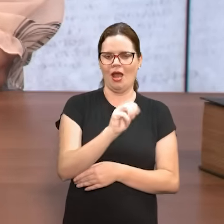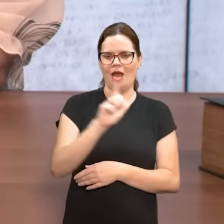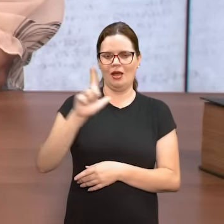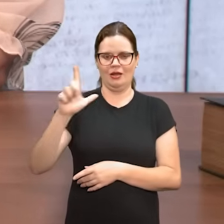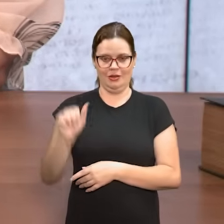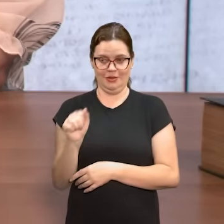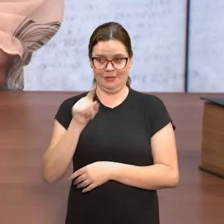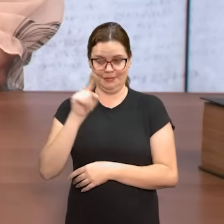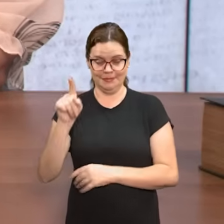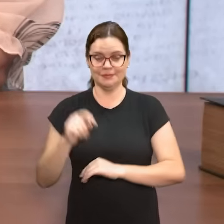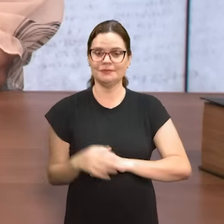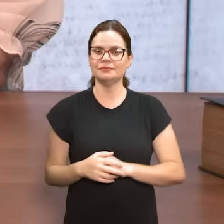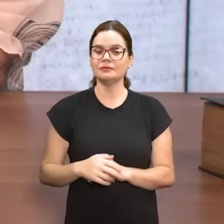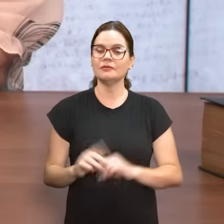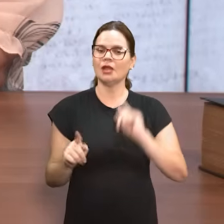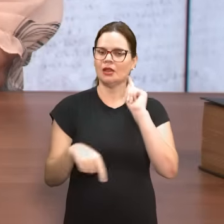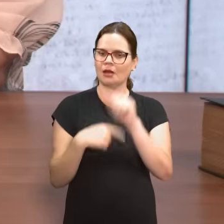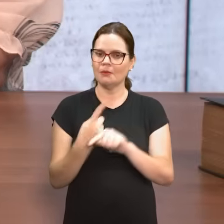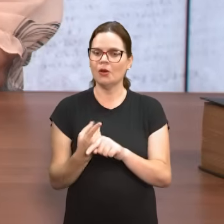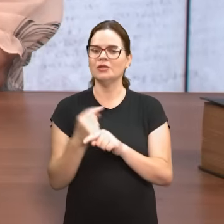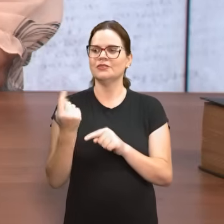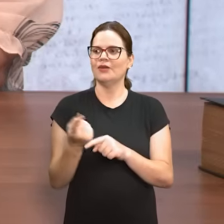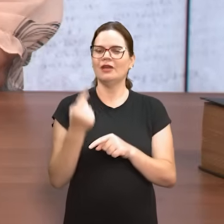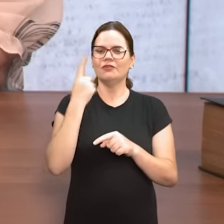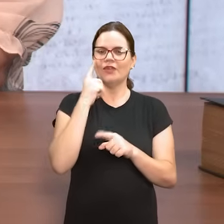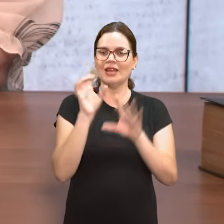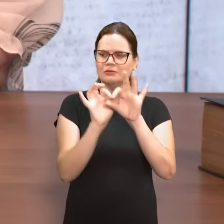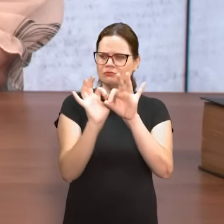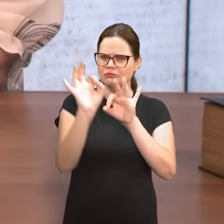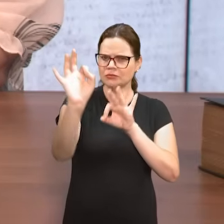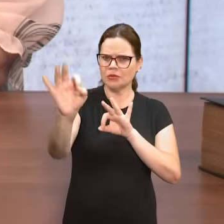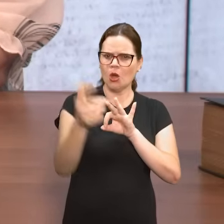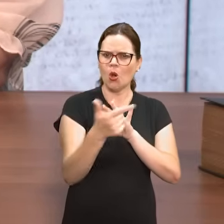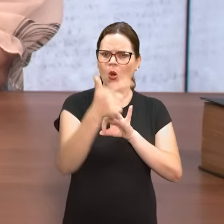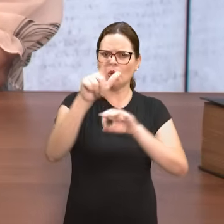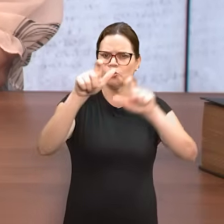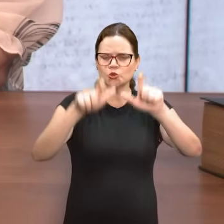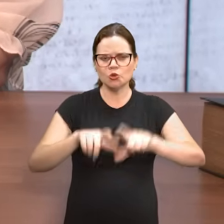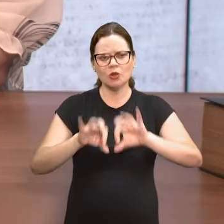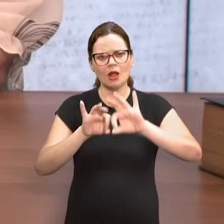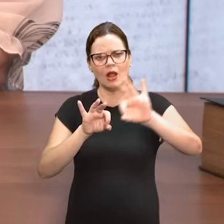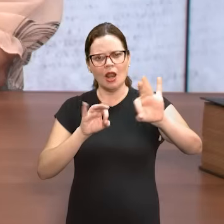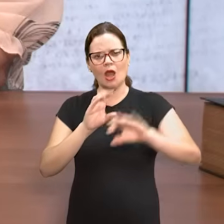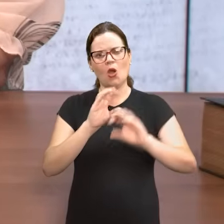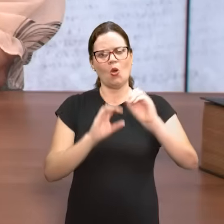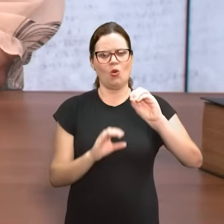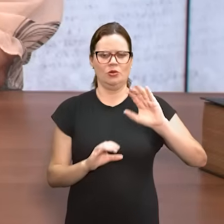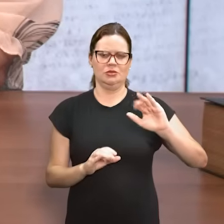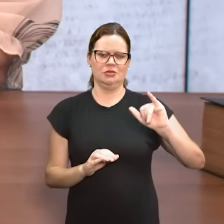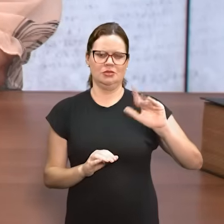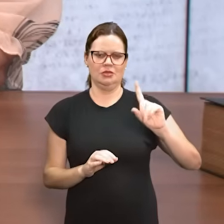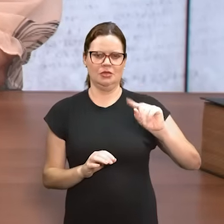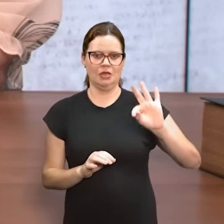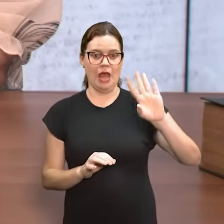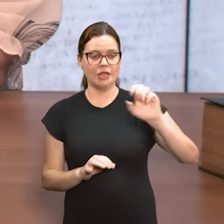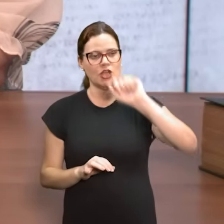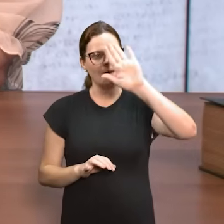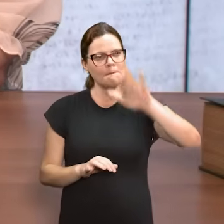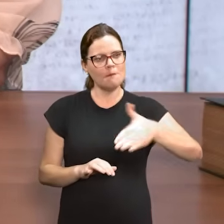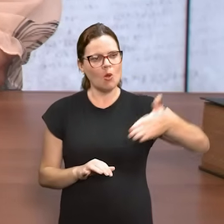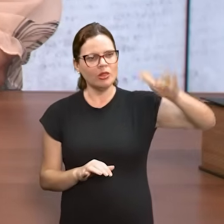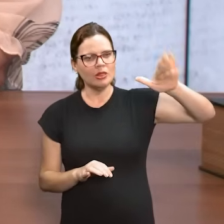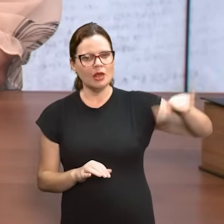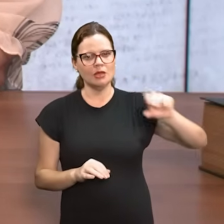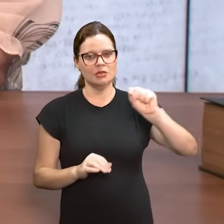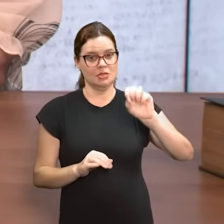Quiriate-Jearim. Então tornará este termo desde Baala para o ocidente até as montanhas de Seir,